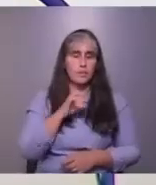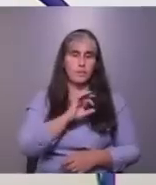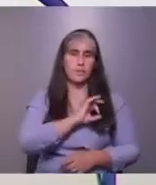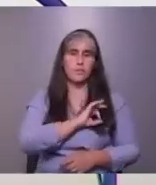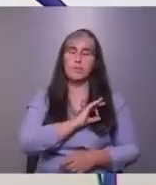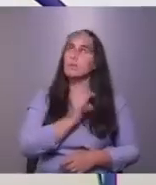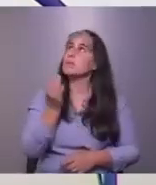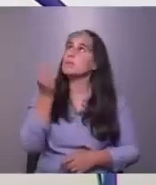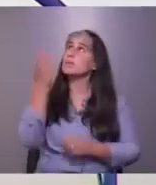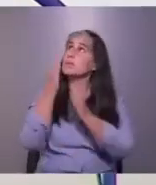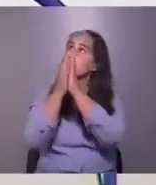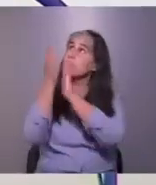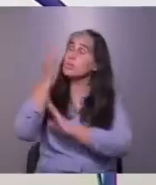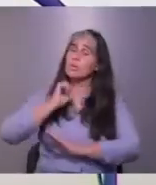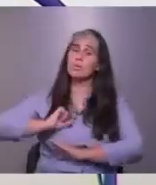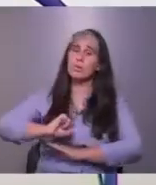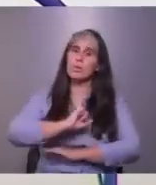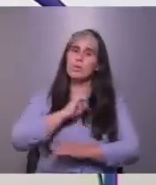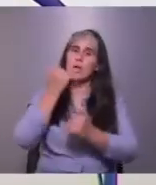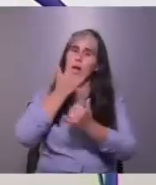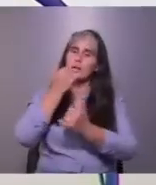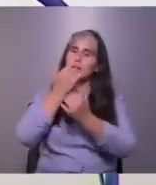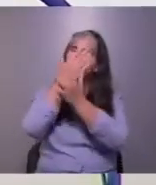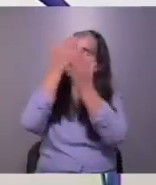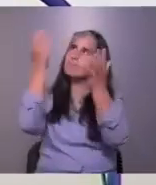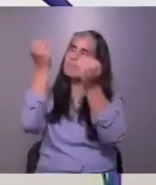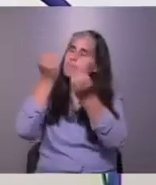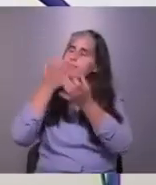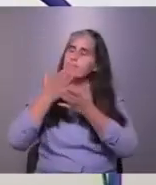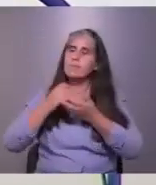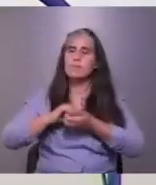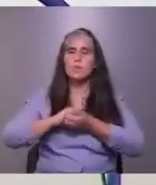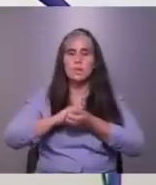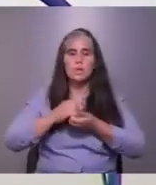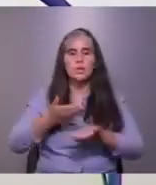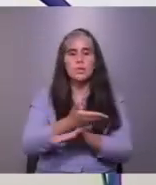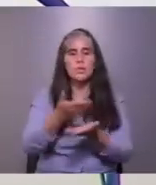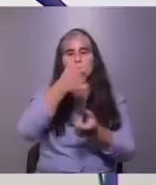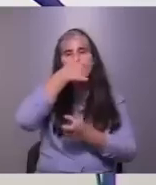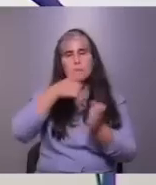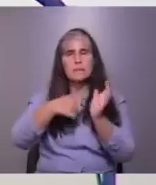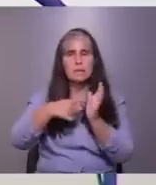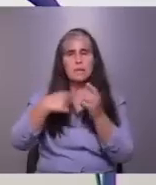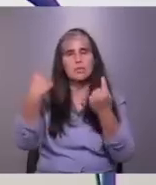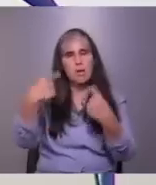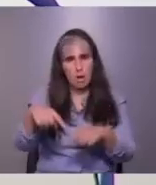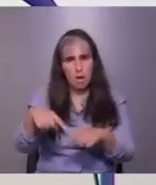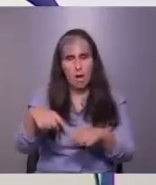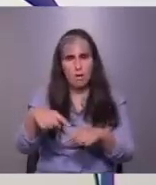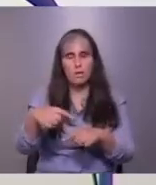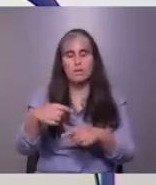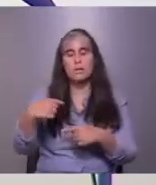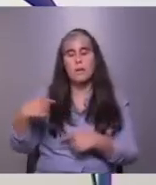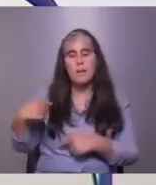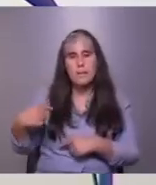Senhor nosso Deus, dai-nos a graça de sermos solidários com todos os necessitados deste mundo e de nos alimentarmos